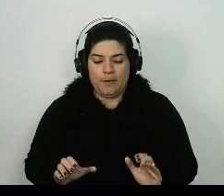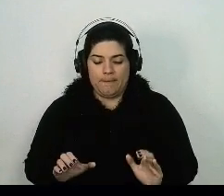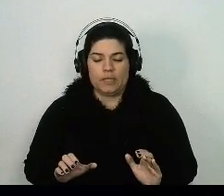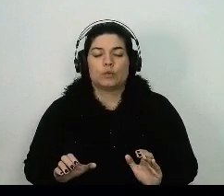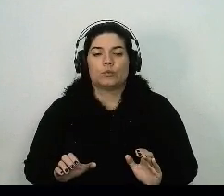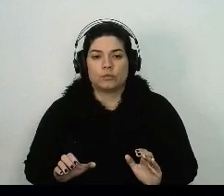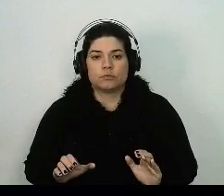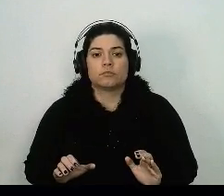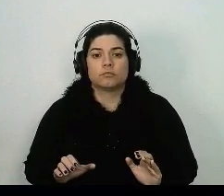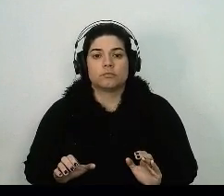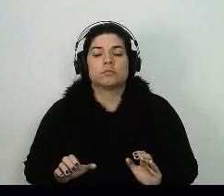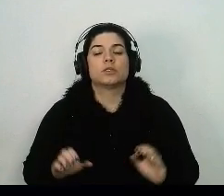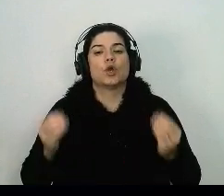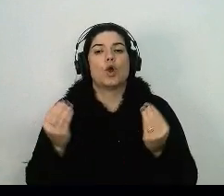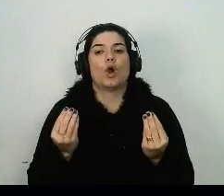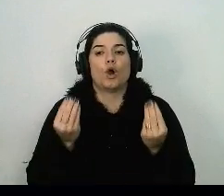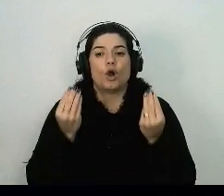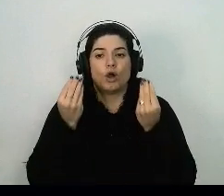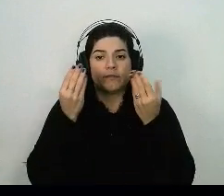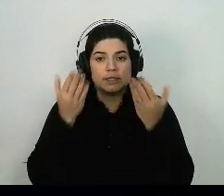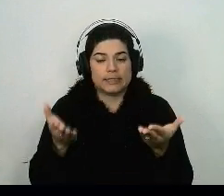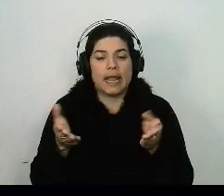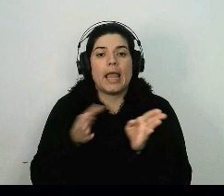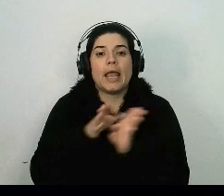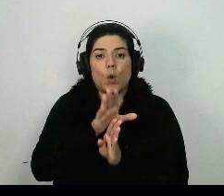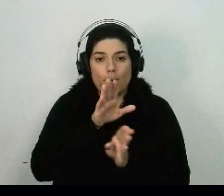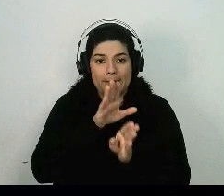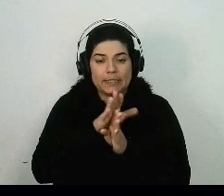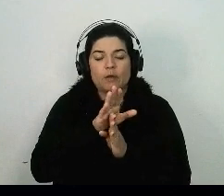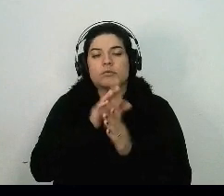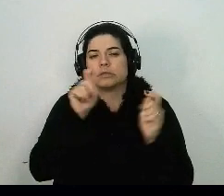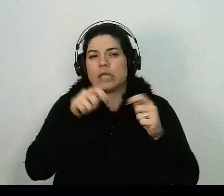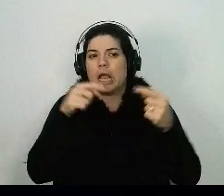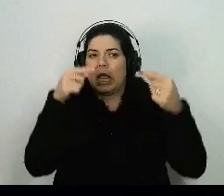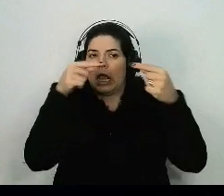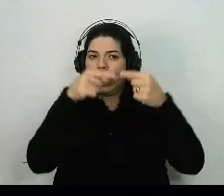oferecer essas recomendações personalizadas, tá?